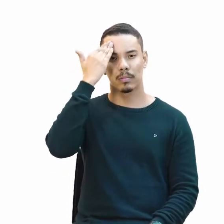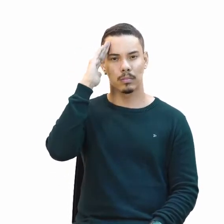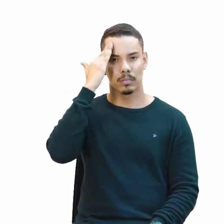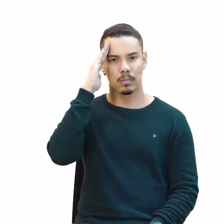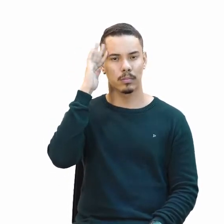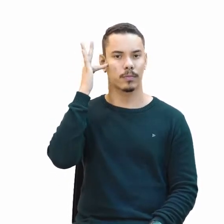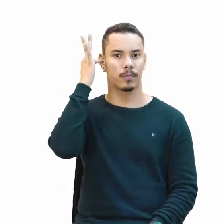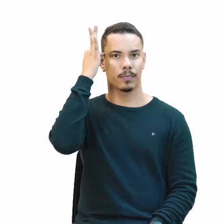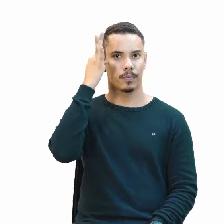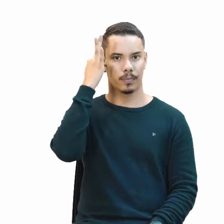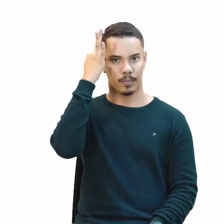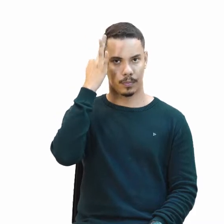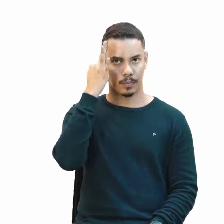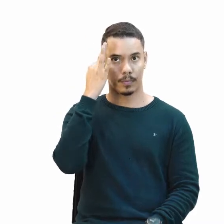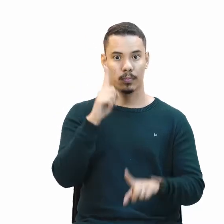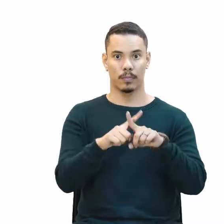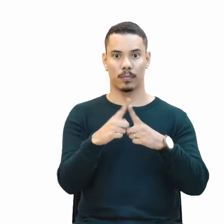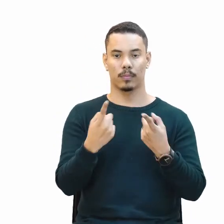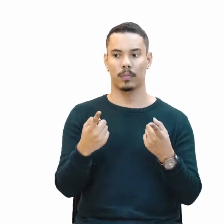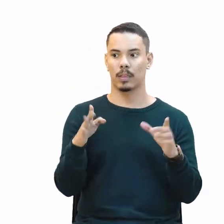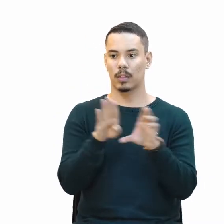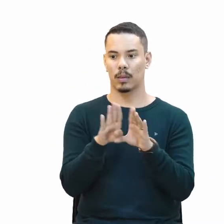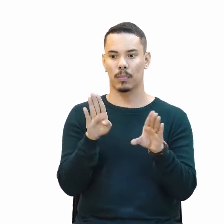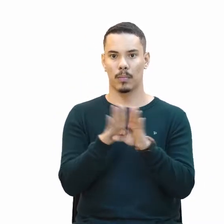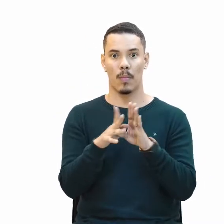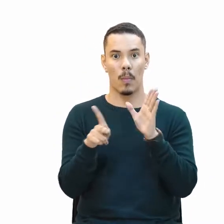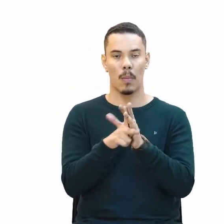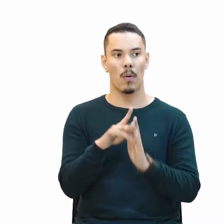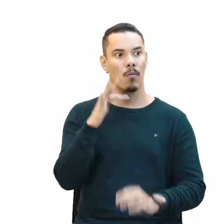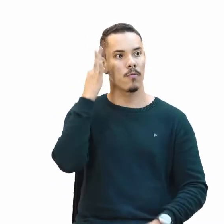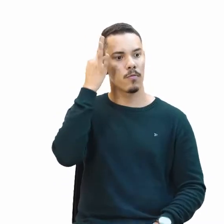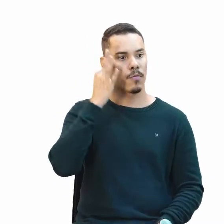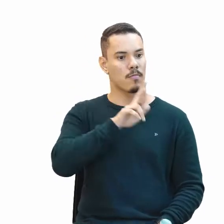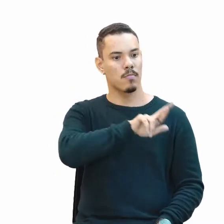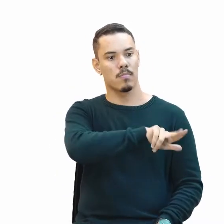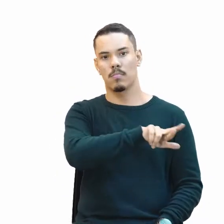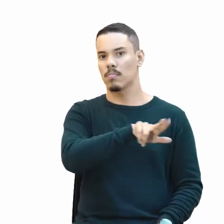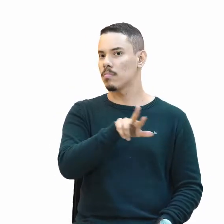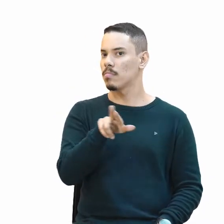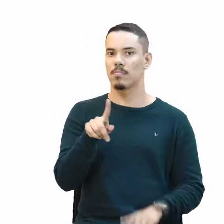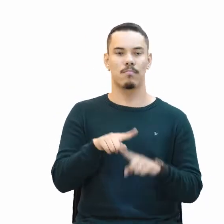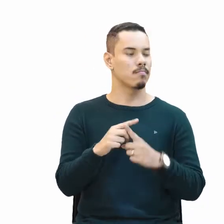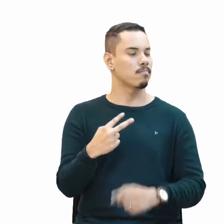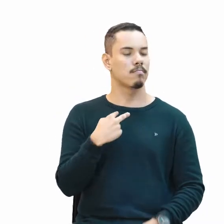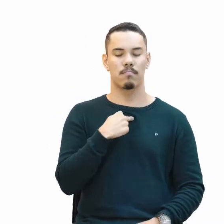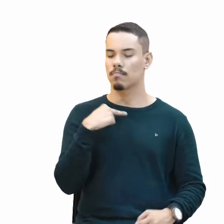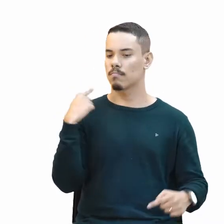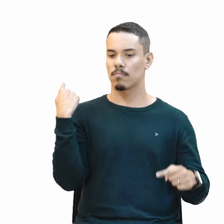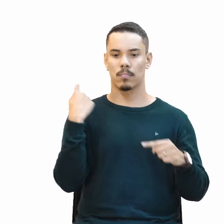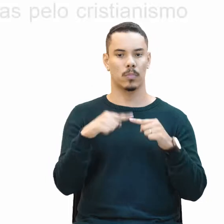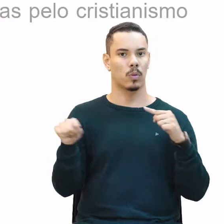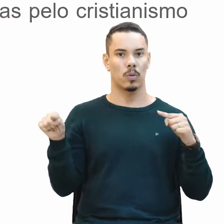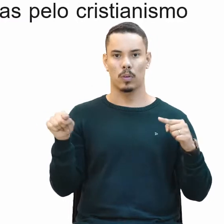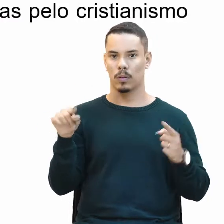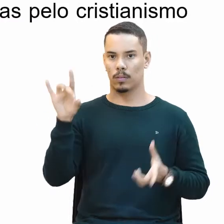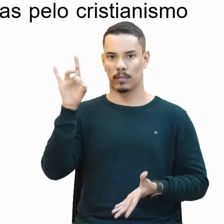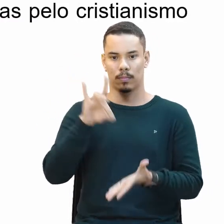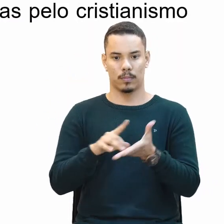filosófica, as interpretações da filosofia não poderiam contrariar as verdades reveladas por